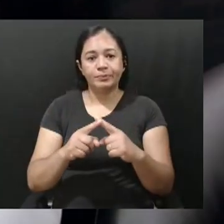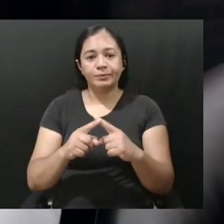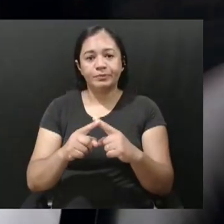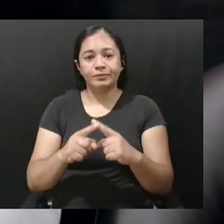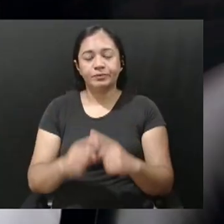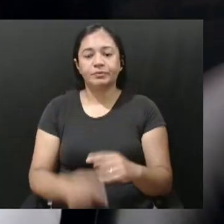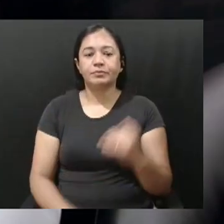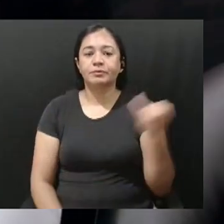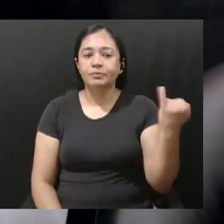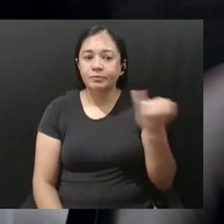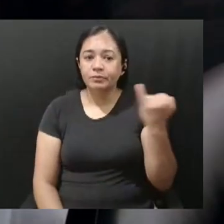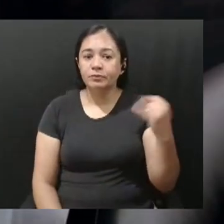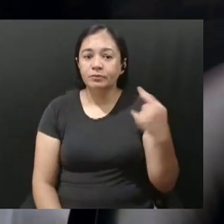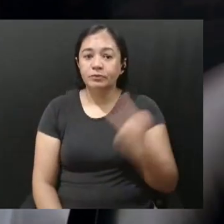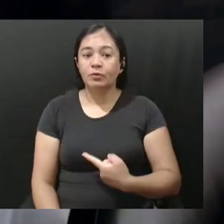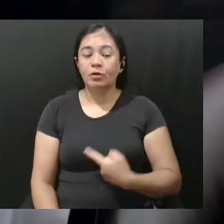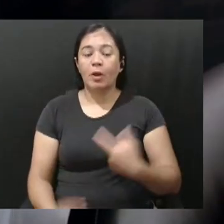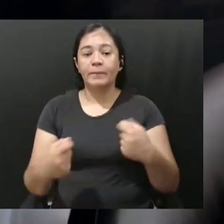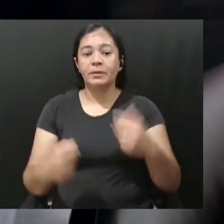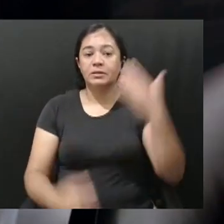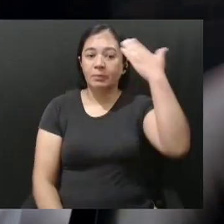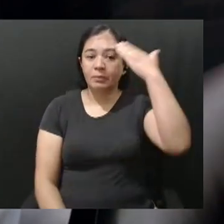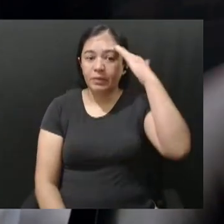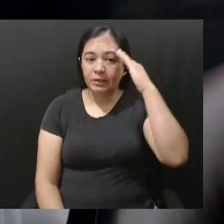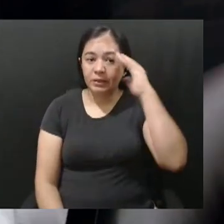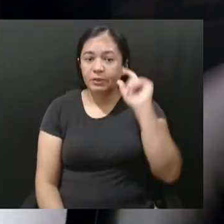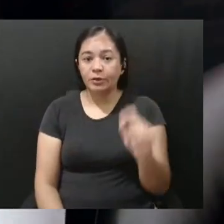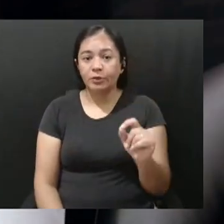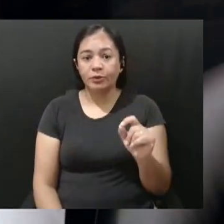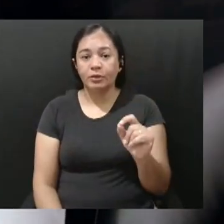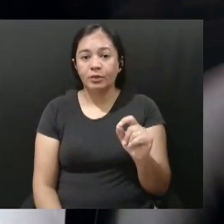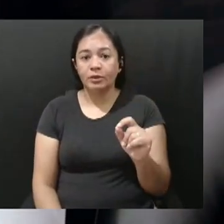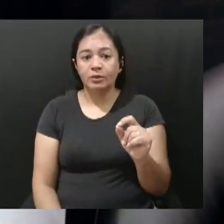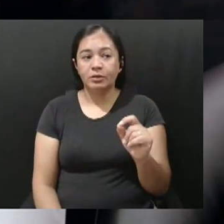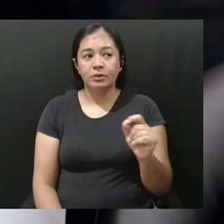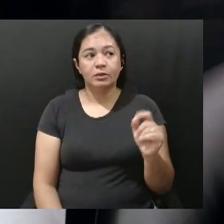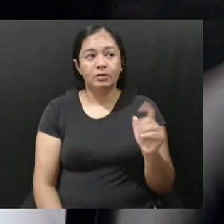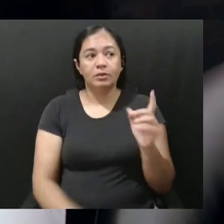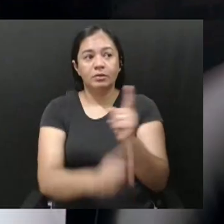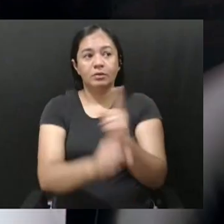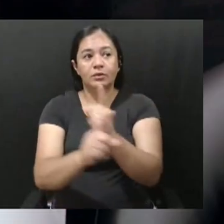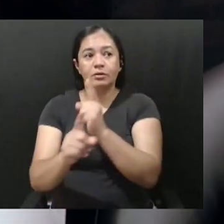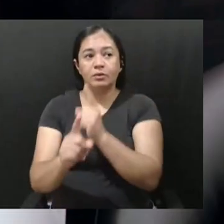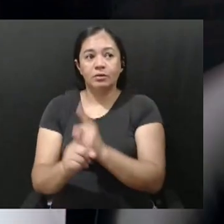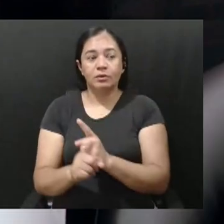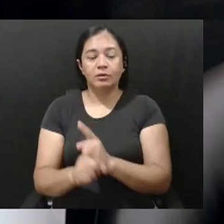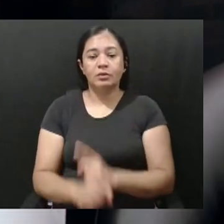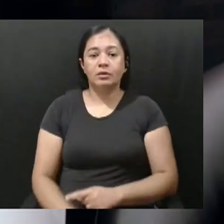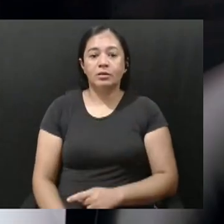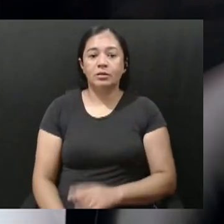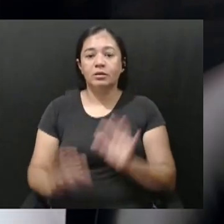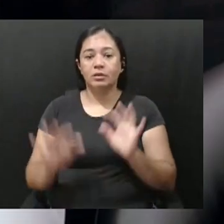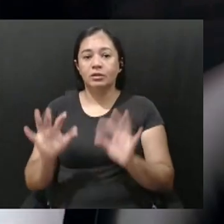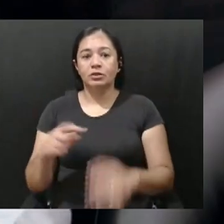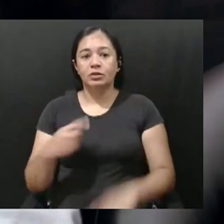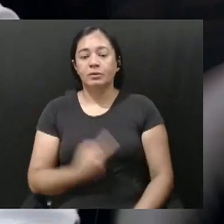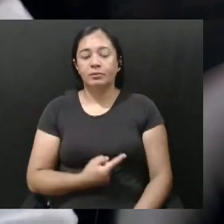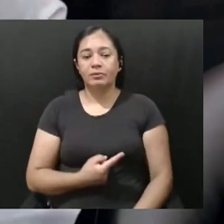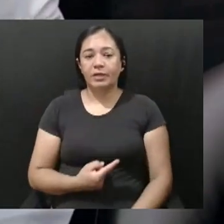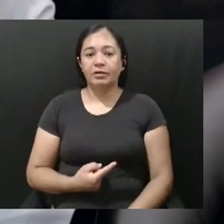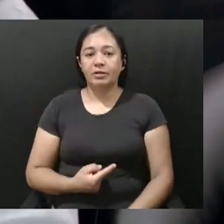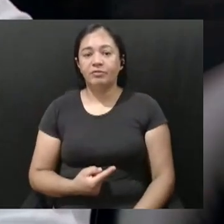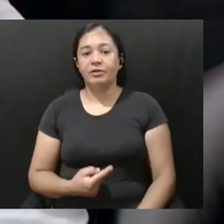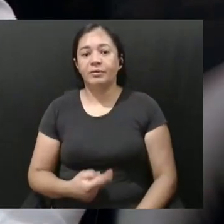quando a gente está falando, né, desses encontros familiares, é essa questão que a gente tem,